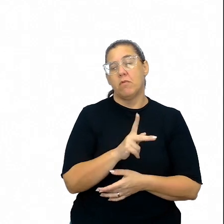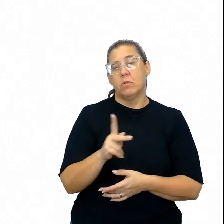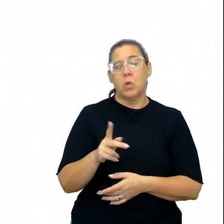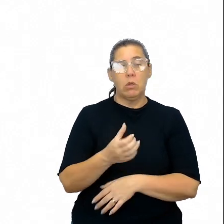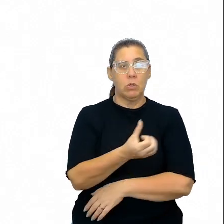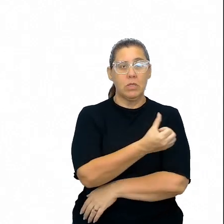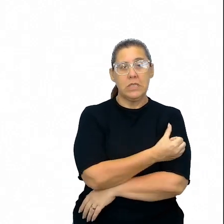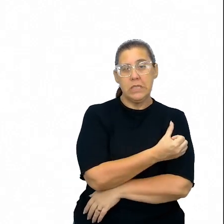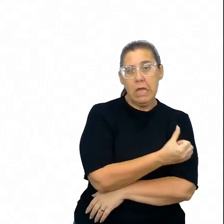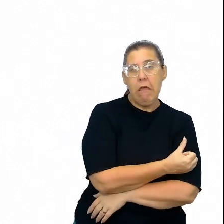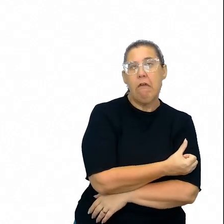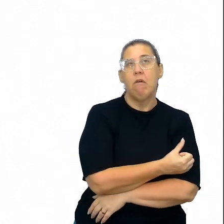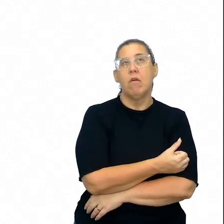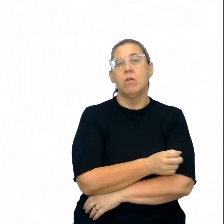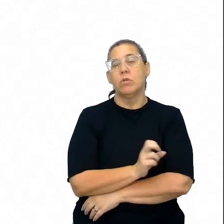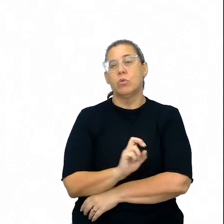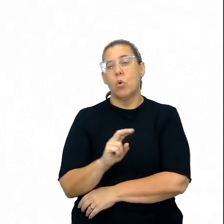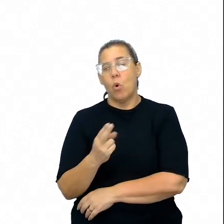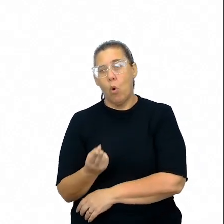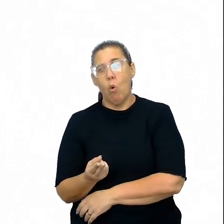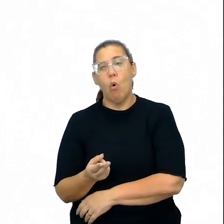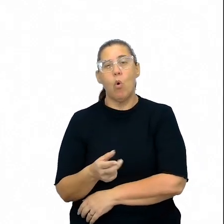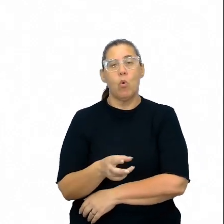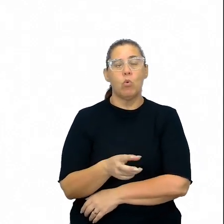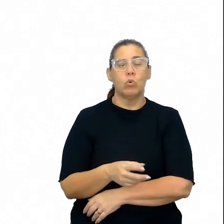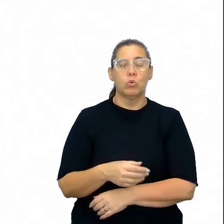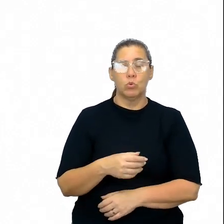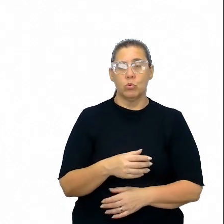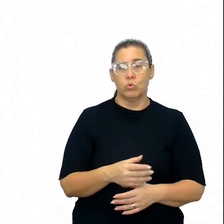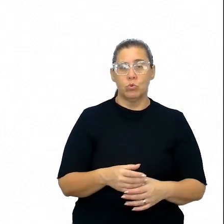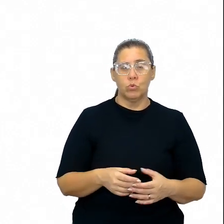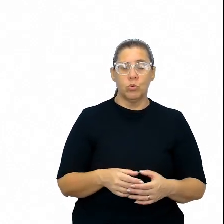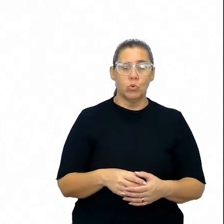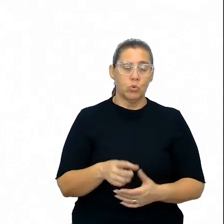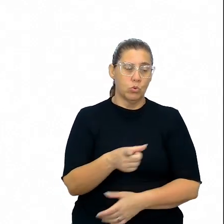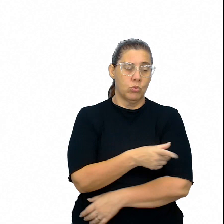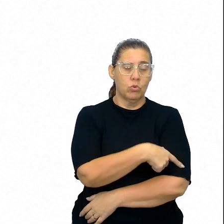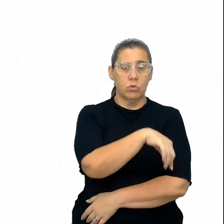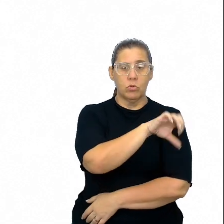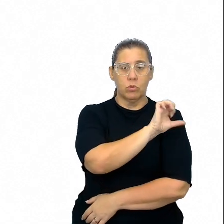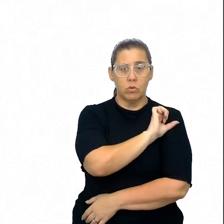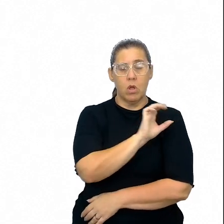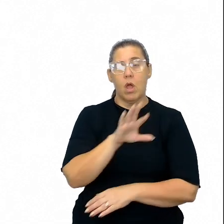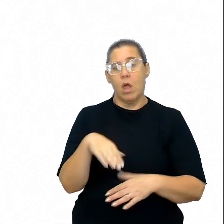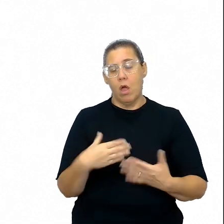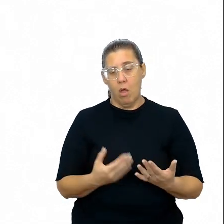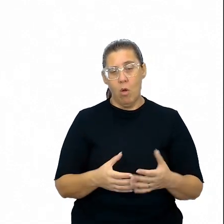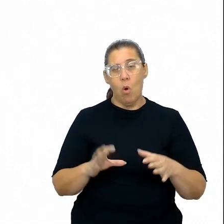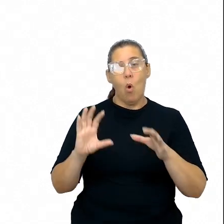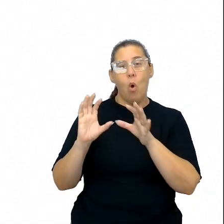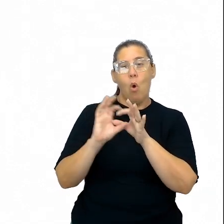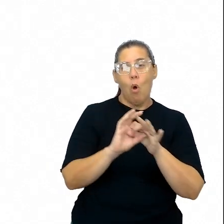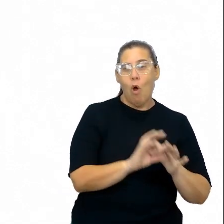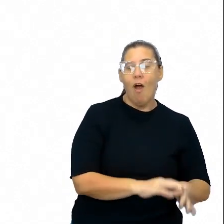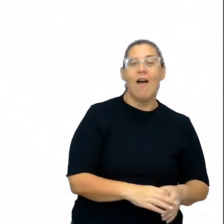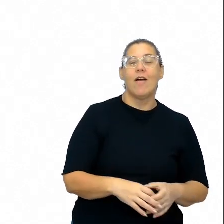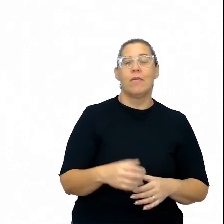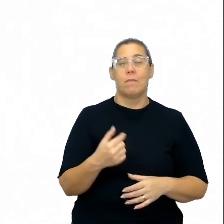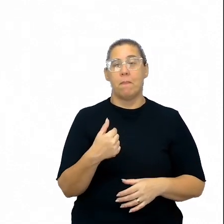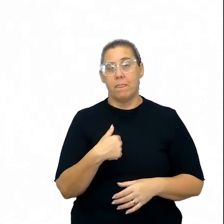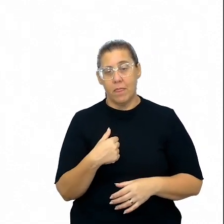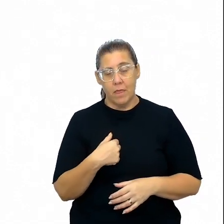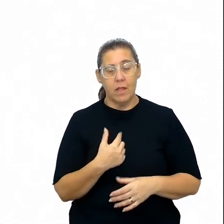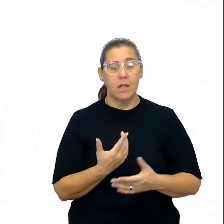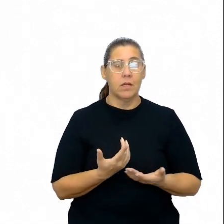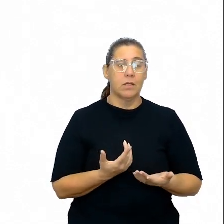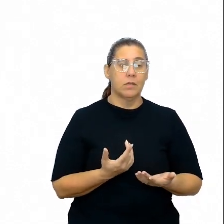6º ano, talvez dos professores do ciclo 1, mas parte todo é um contexto que nós temos que às vezes é o conhecimento, ou seja, eu pego